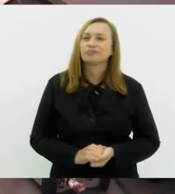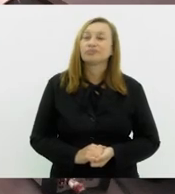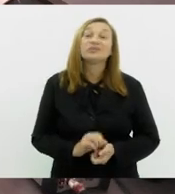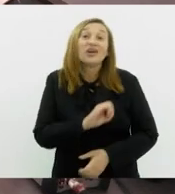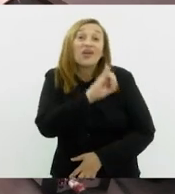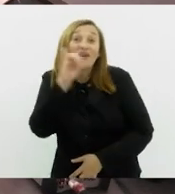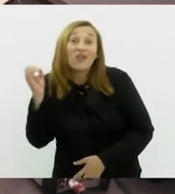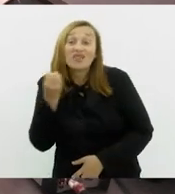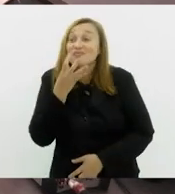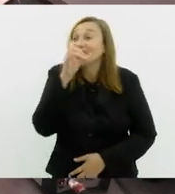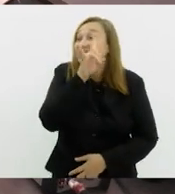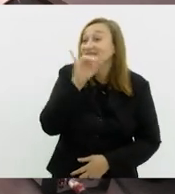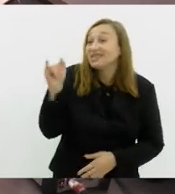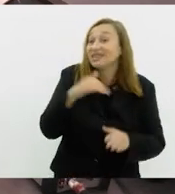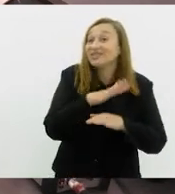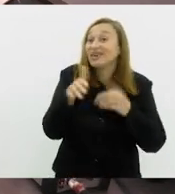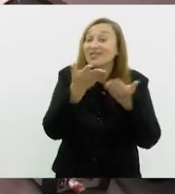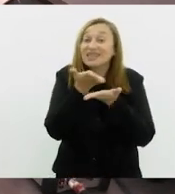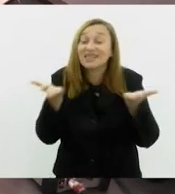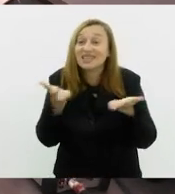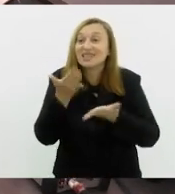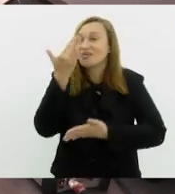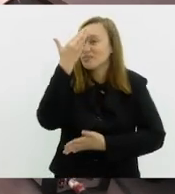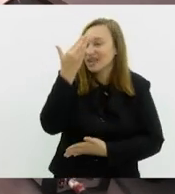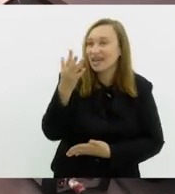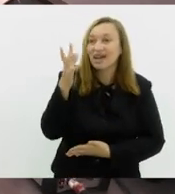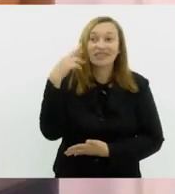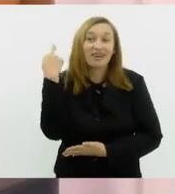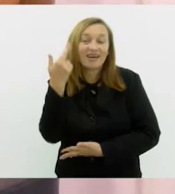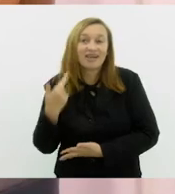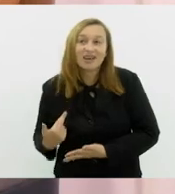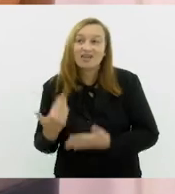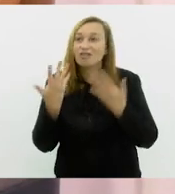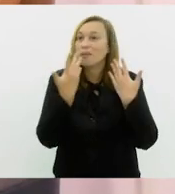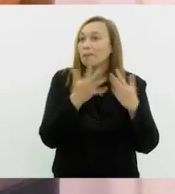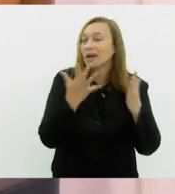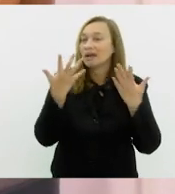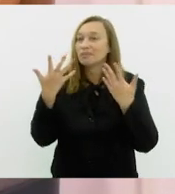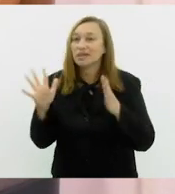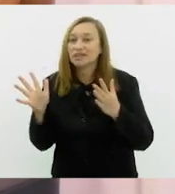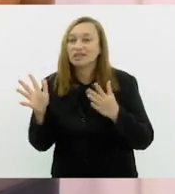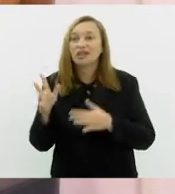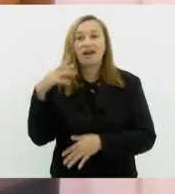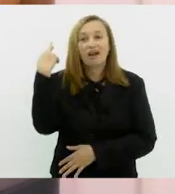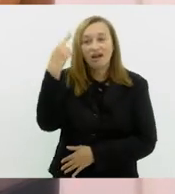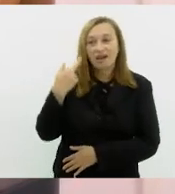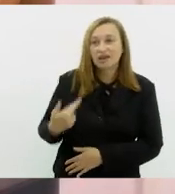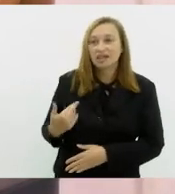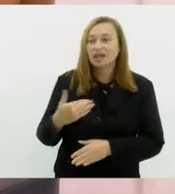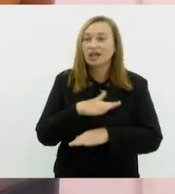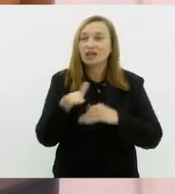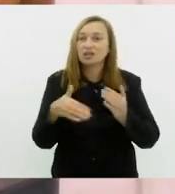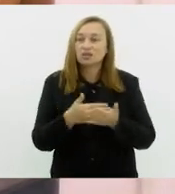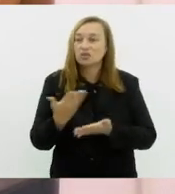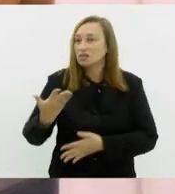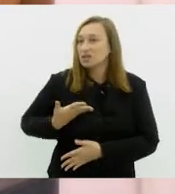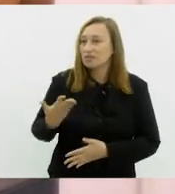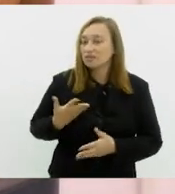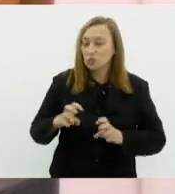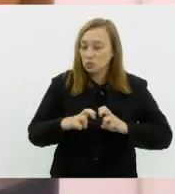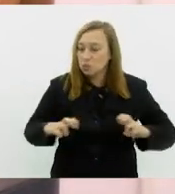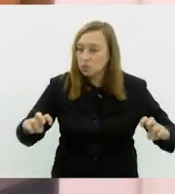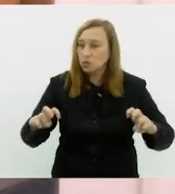Oi, bom dia para todo mundo. Obrigada, Rê. Queria parabenizar a Renata, todas as companheiras que estão na